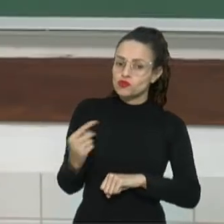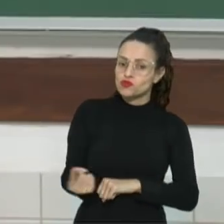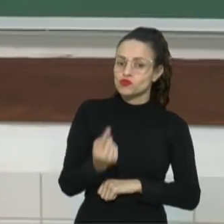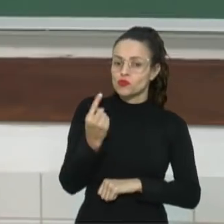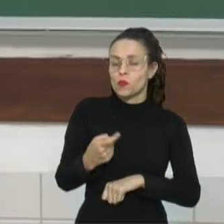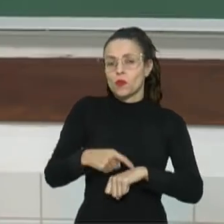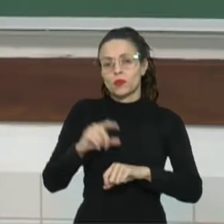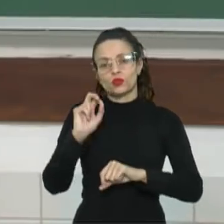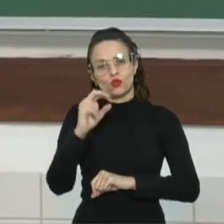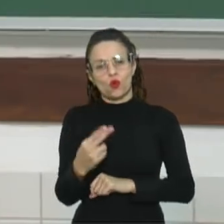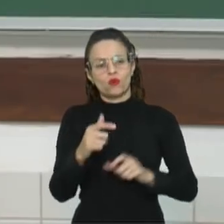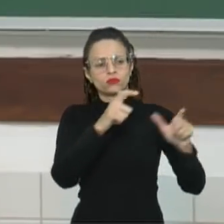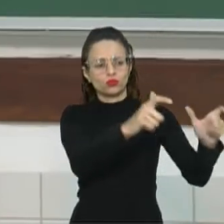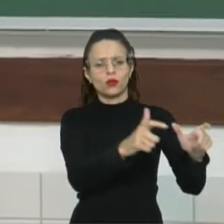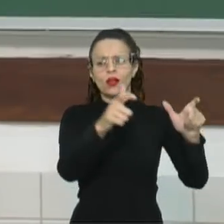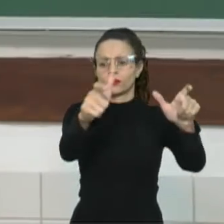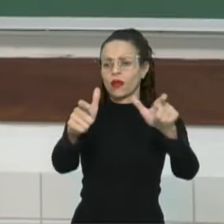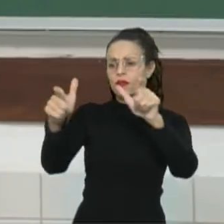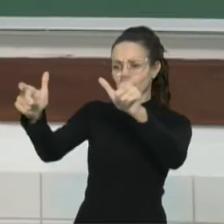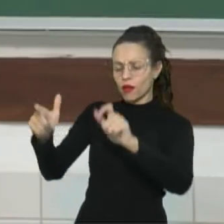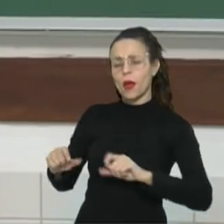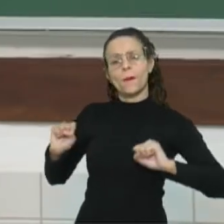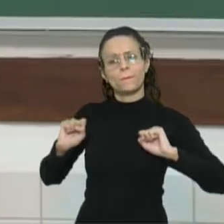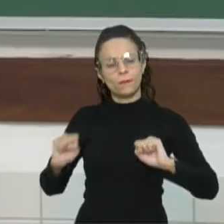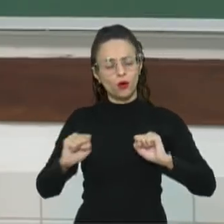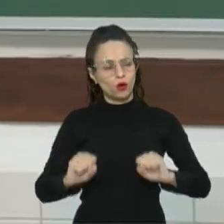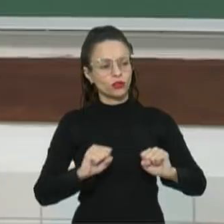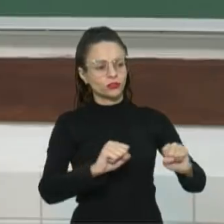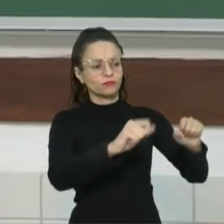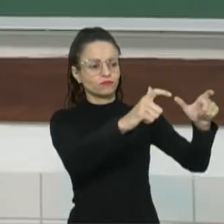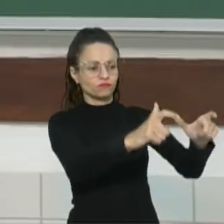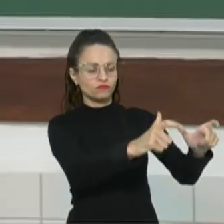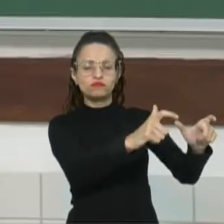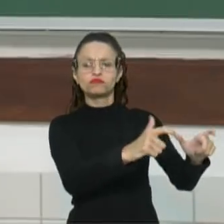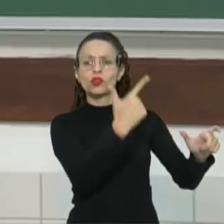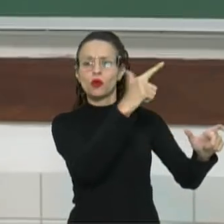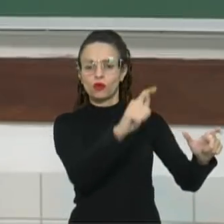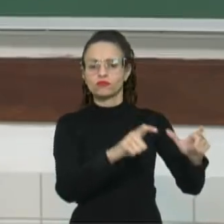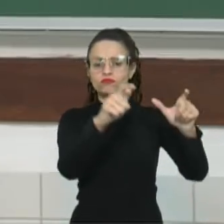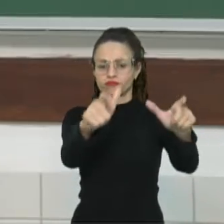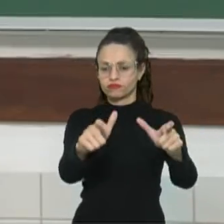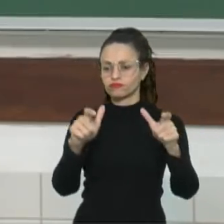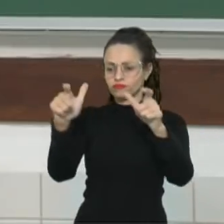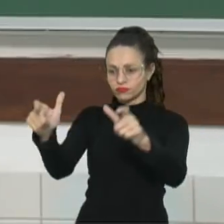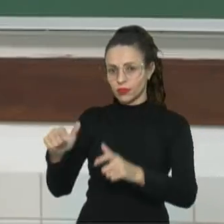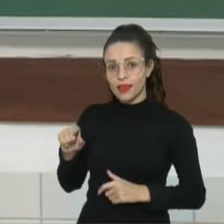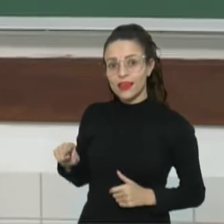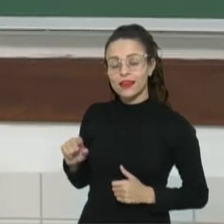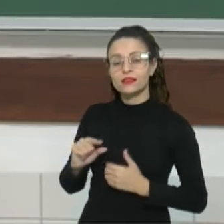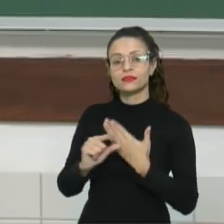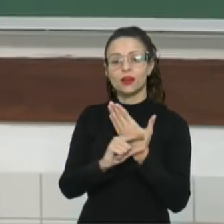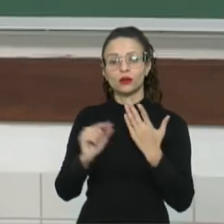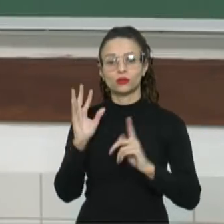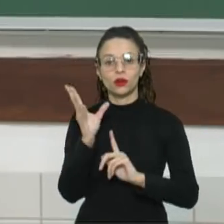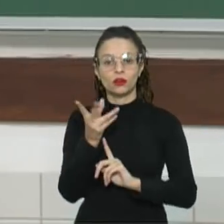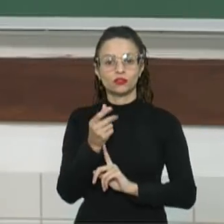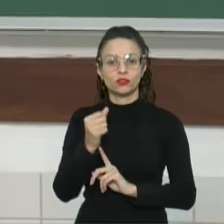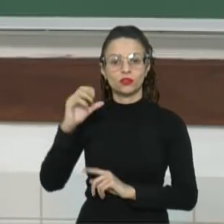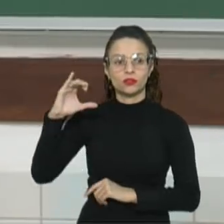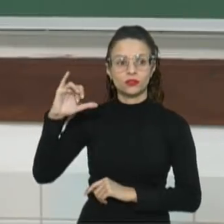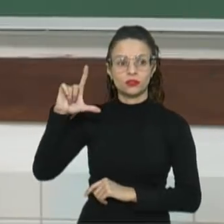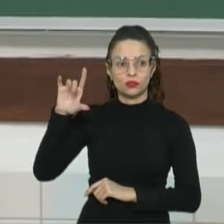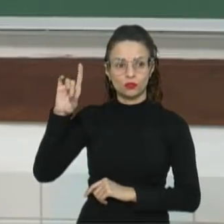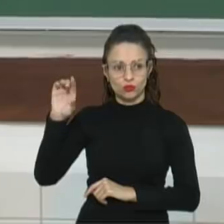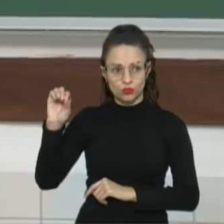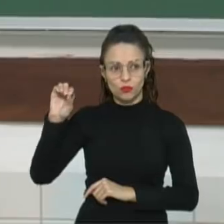ou podendo mudar de lugar, né? Ser exposta em outro lugar. Cildo Meirelles trabalha o pensar de forma crítica também e